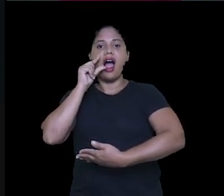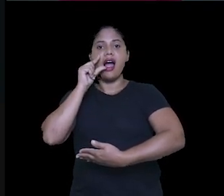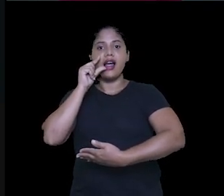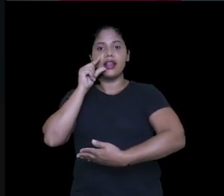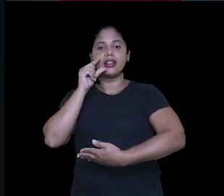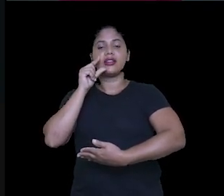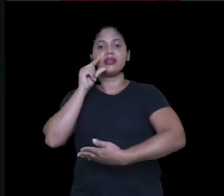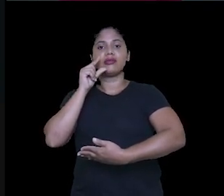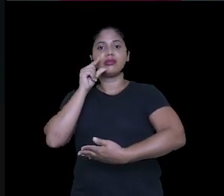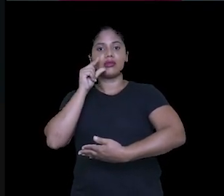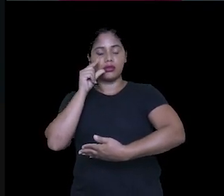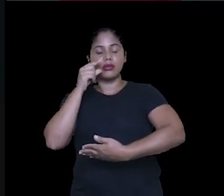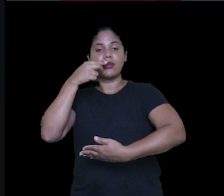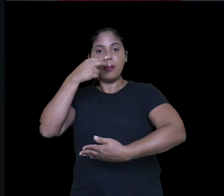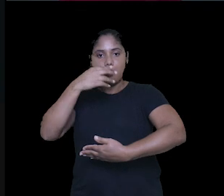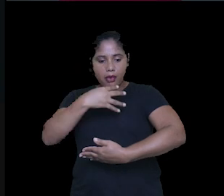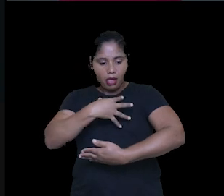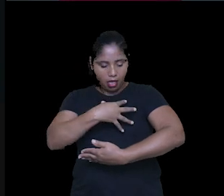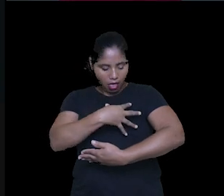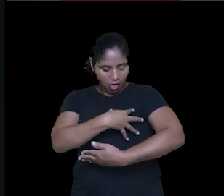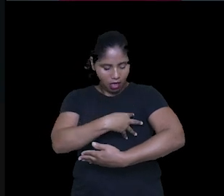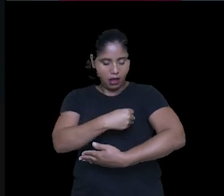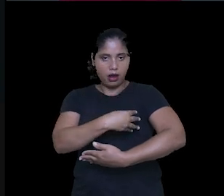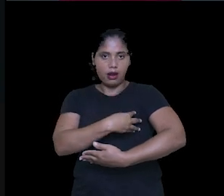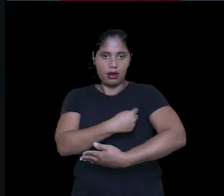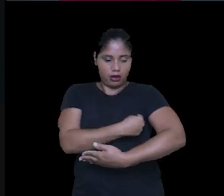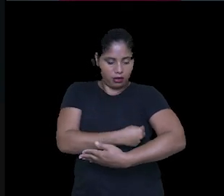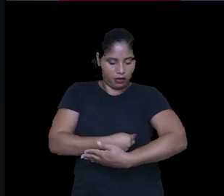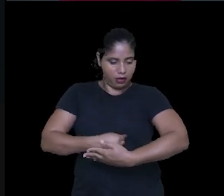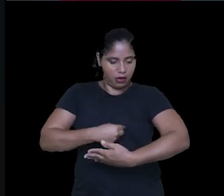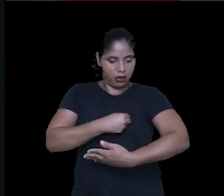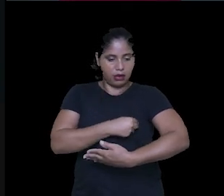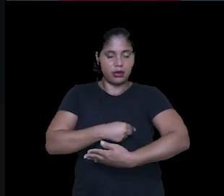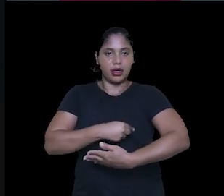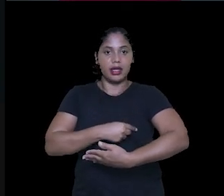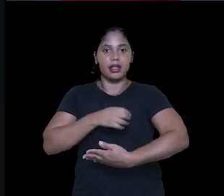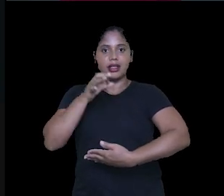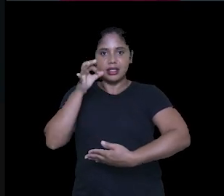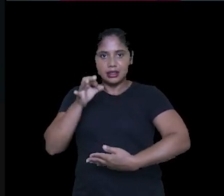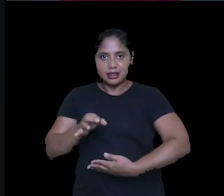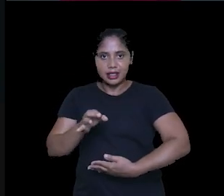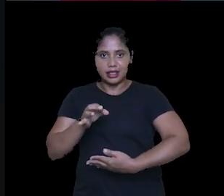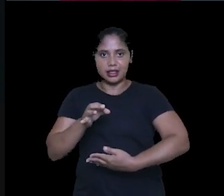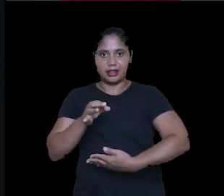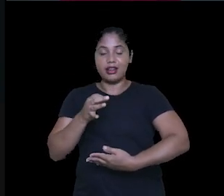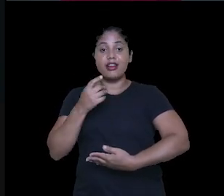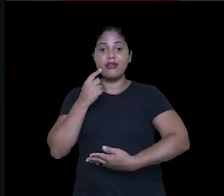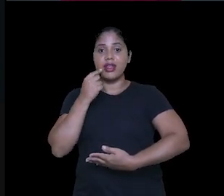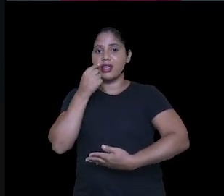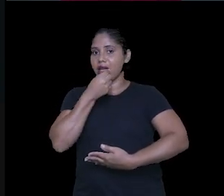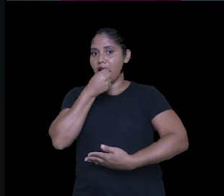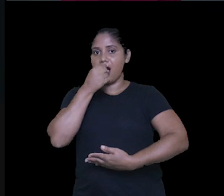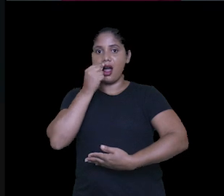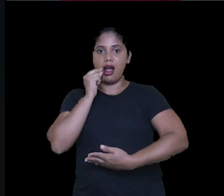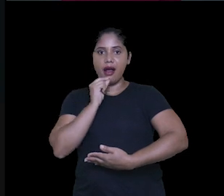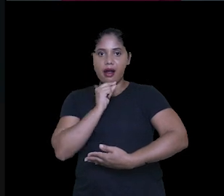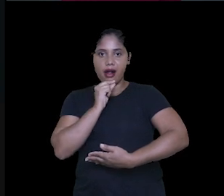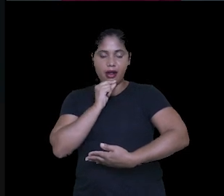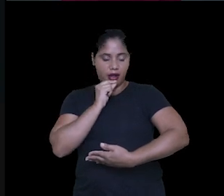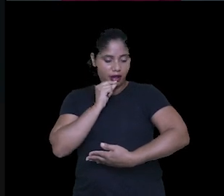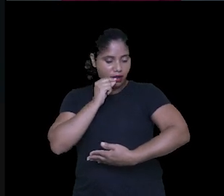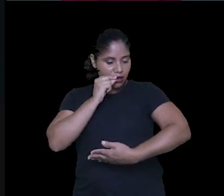A mãe, ela não deve sentir dor durante as mamadas. Então, é comum, nos primeiros dias, ela sentir